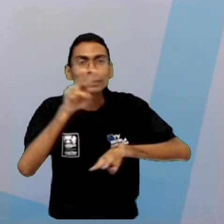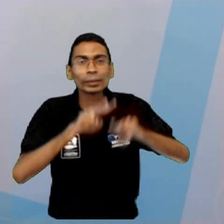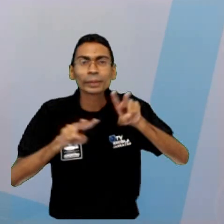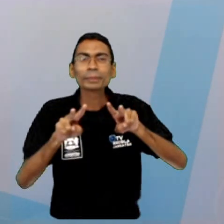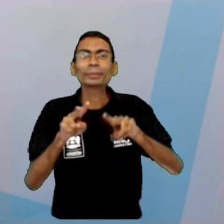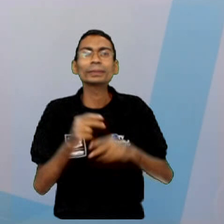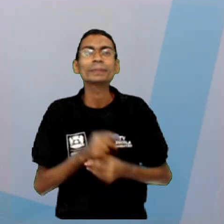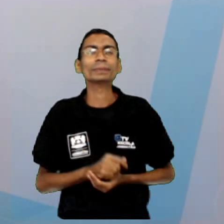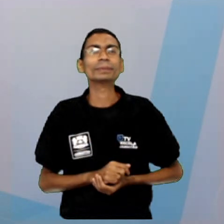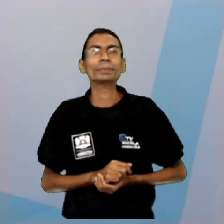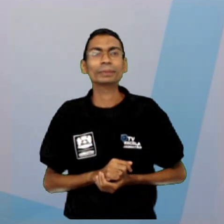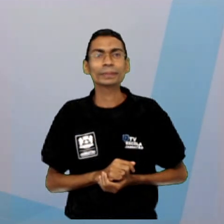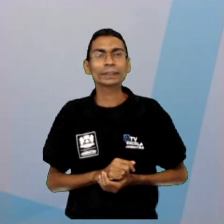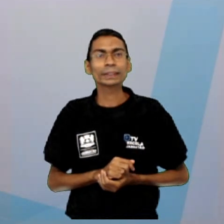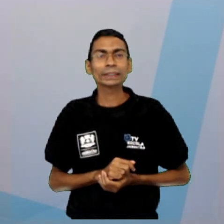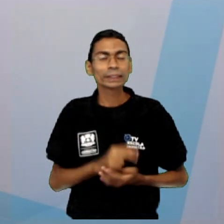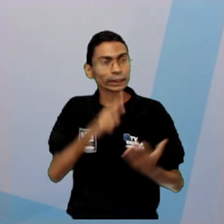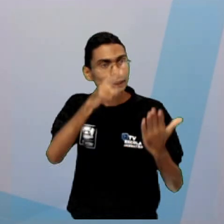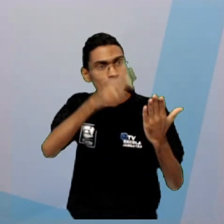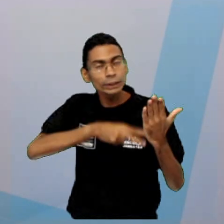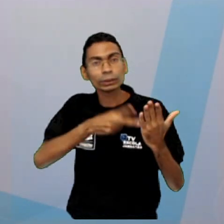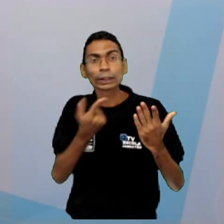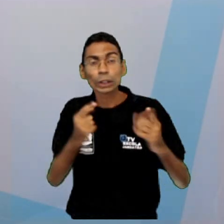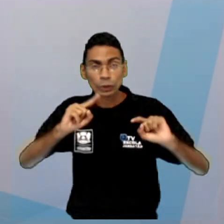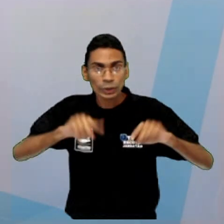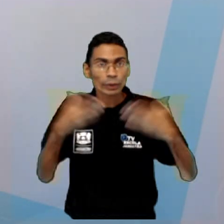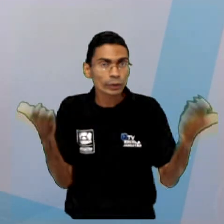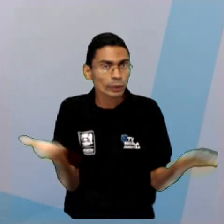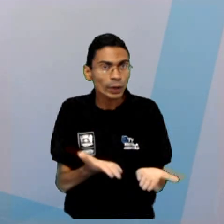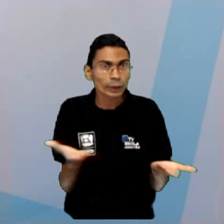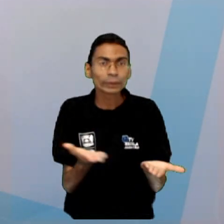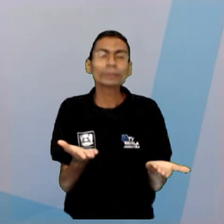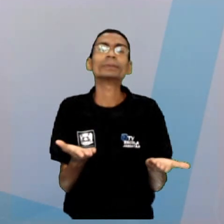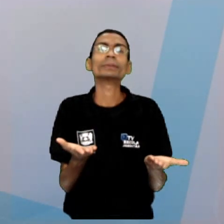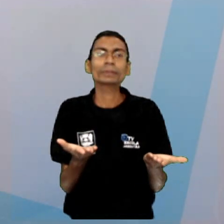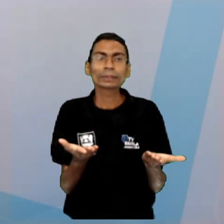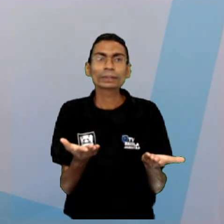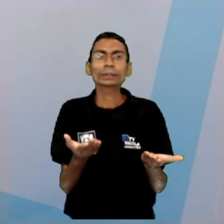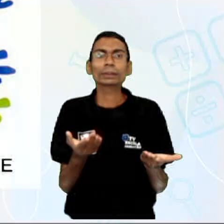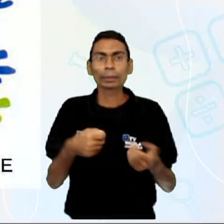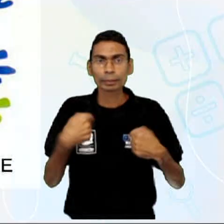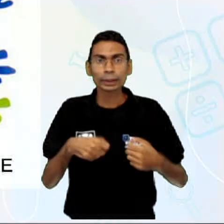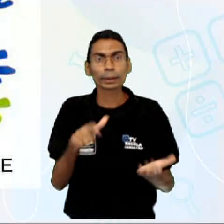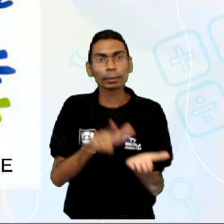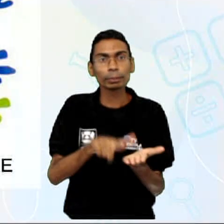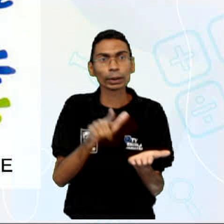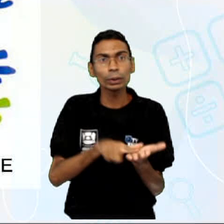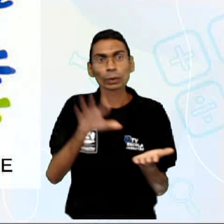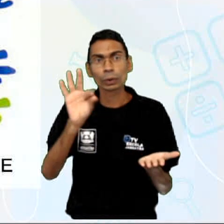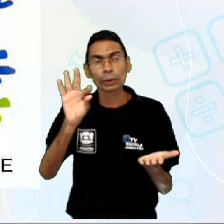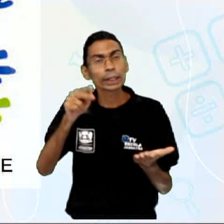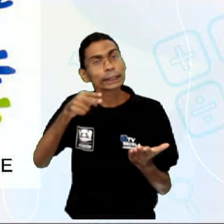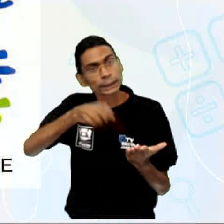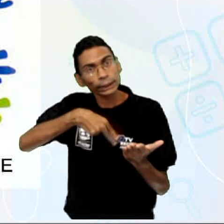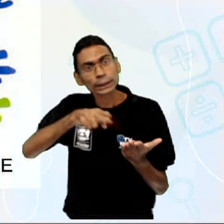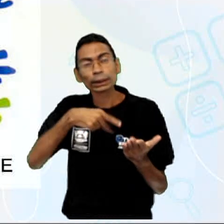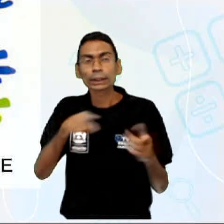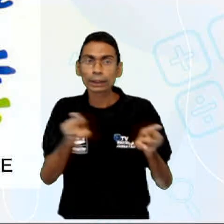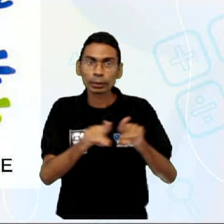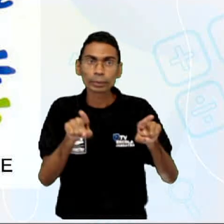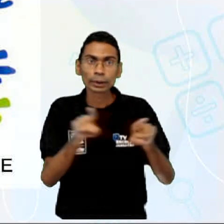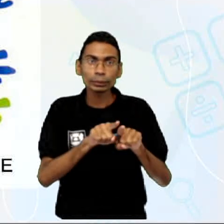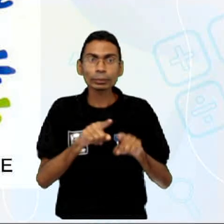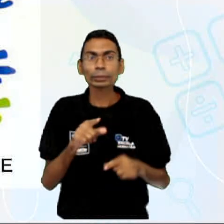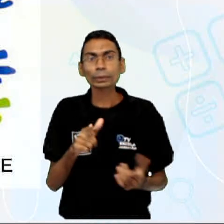para vocês. Para esse desafio, nós vamos precisar de papel, cola, tinta, pedaços de papel